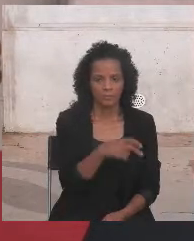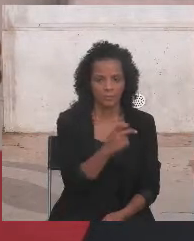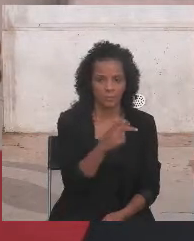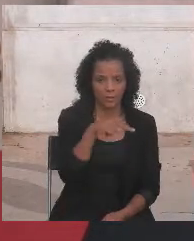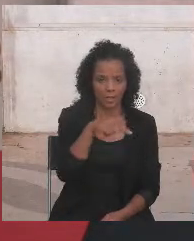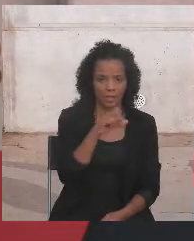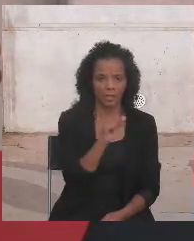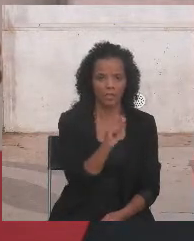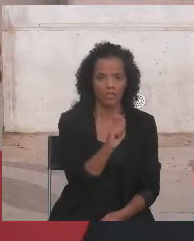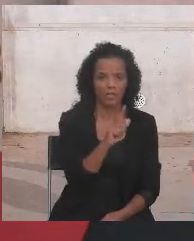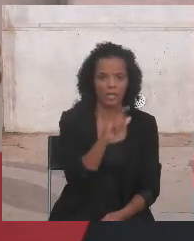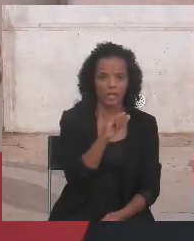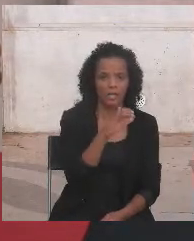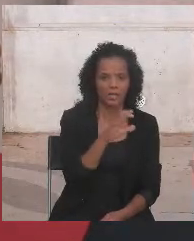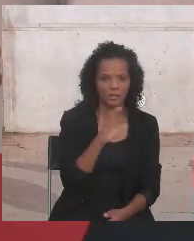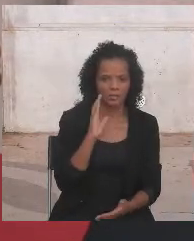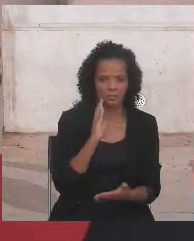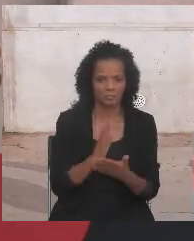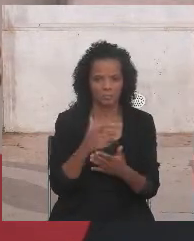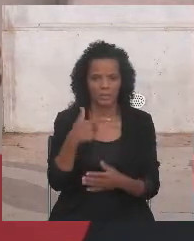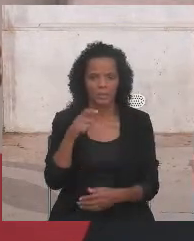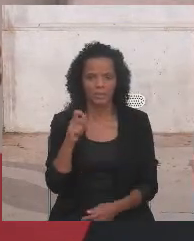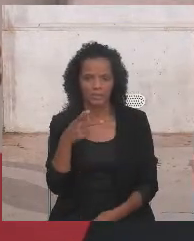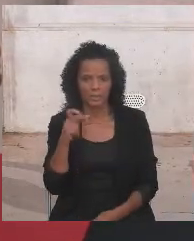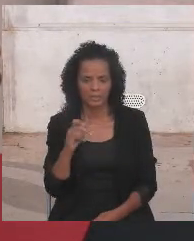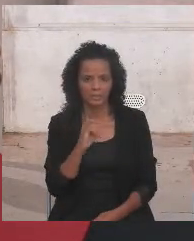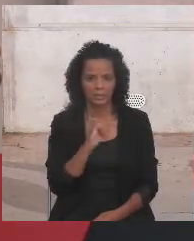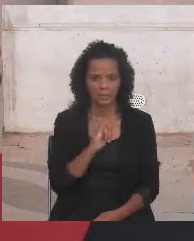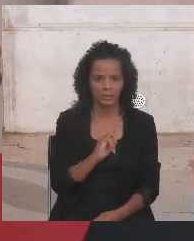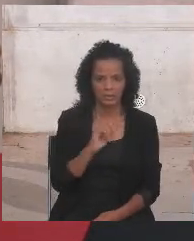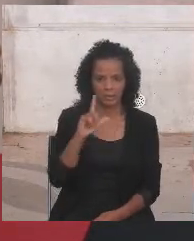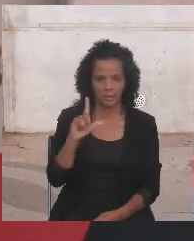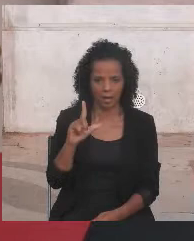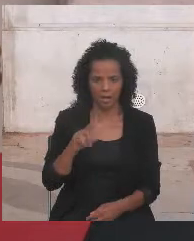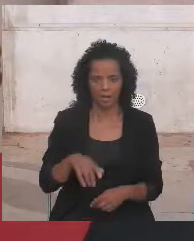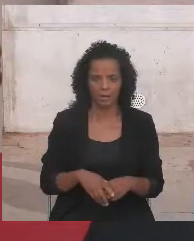Angélica Inês da Teresa, Iniciativa Liberal.